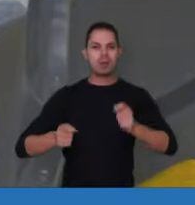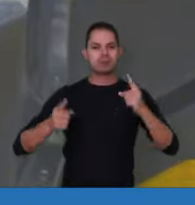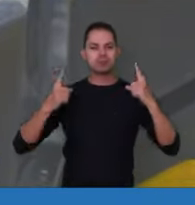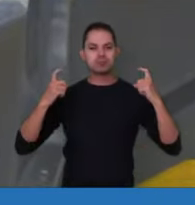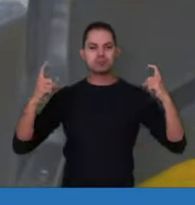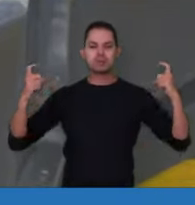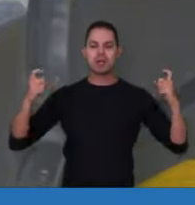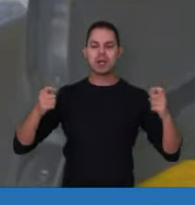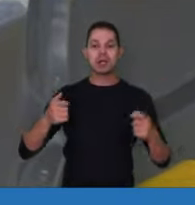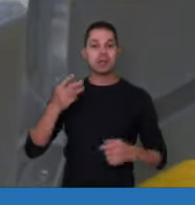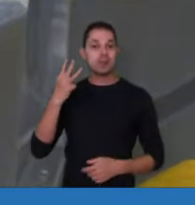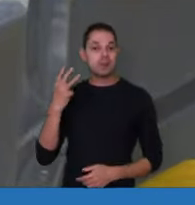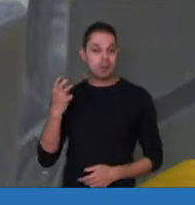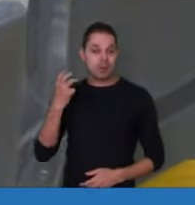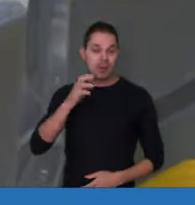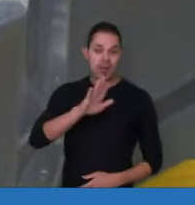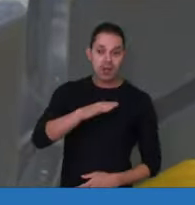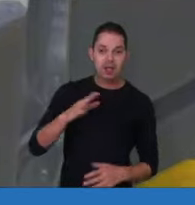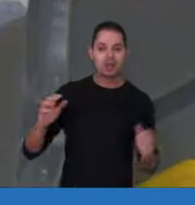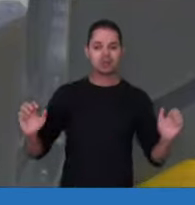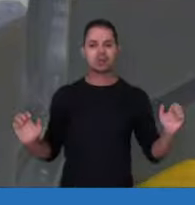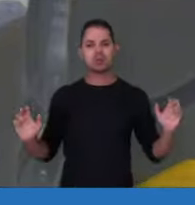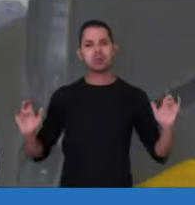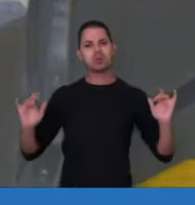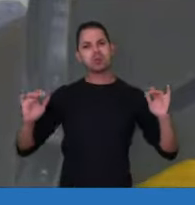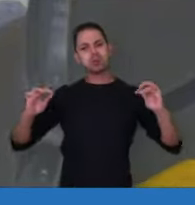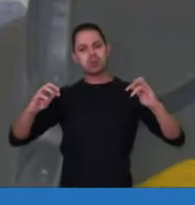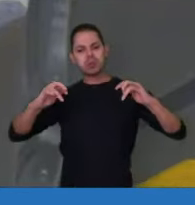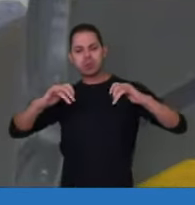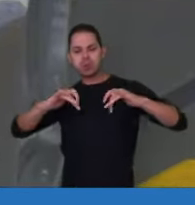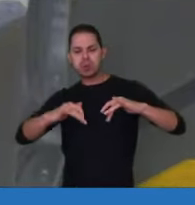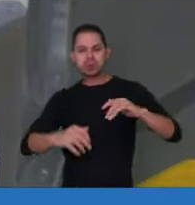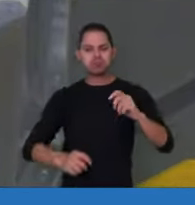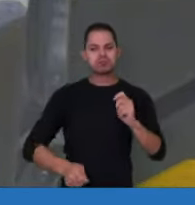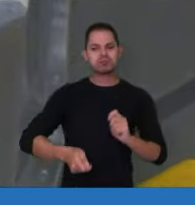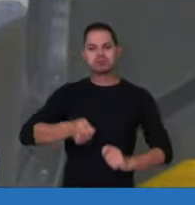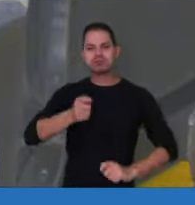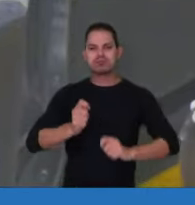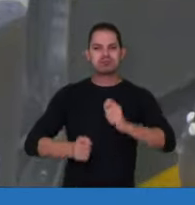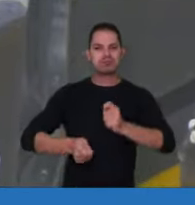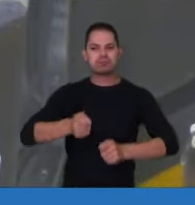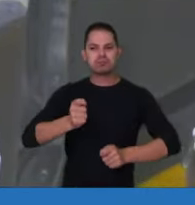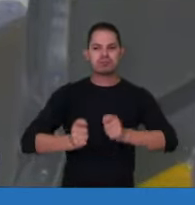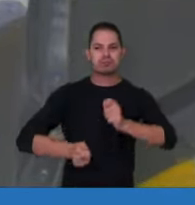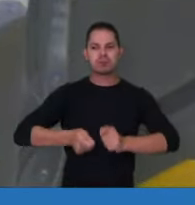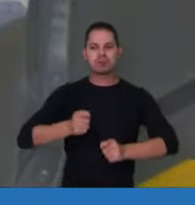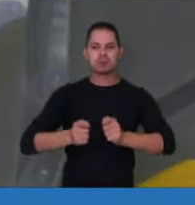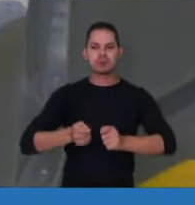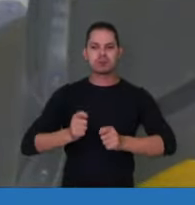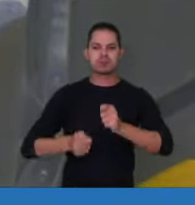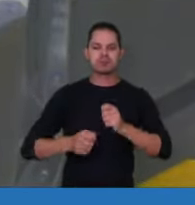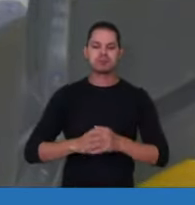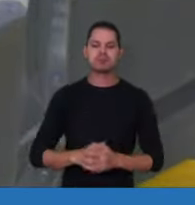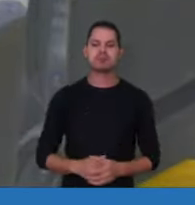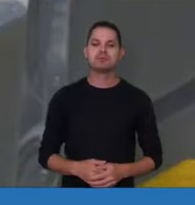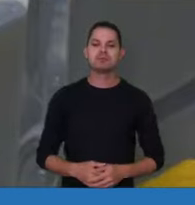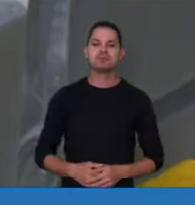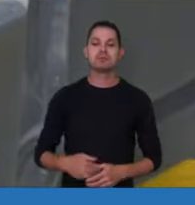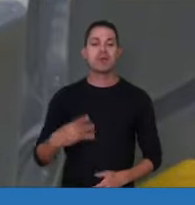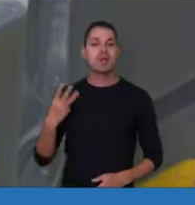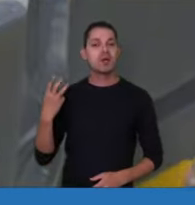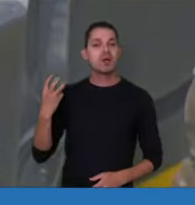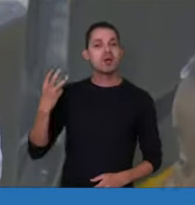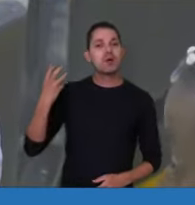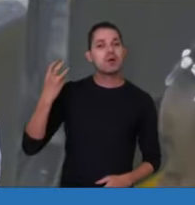Viemos, Marielle, viemos. Viemos tocar tambor. Marielle